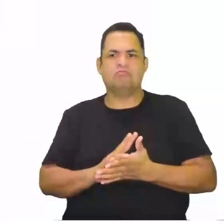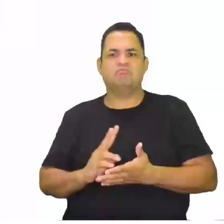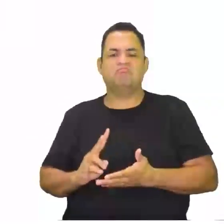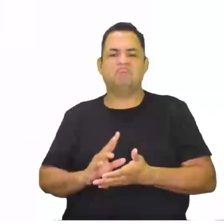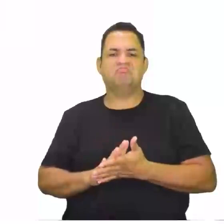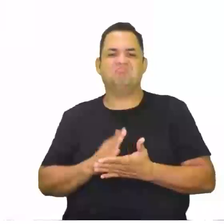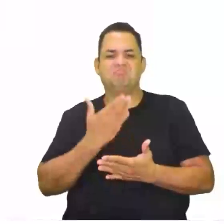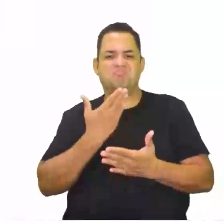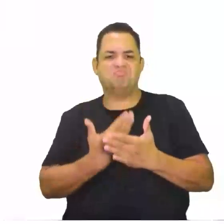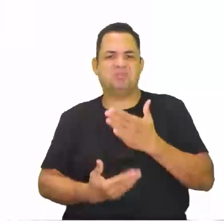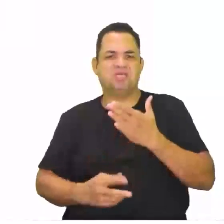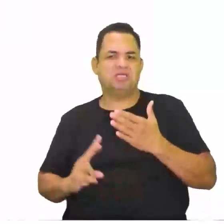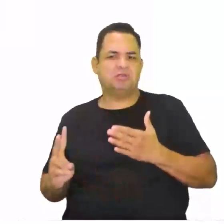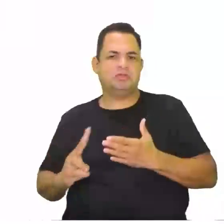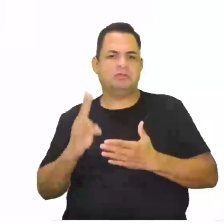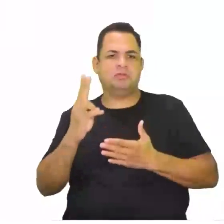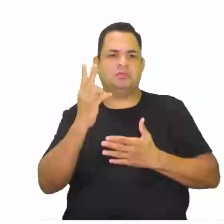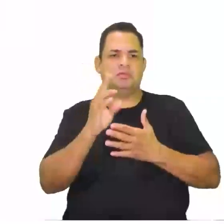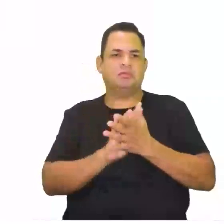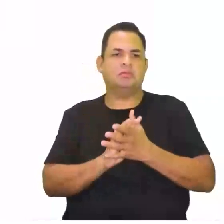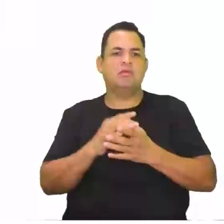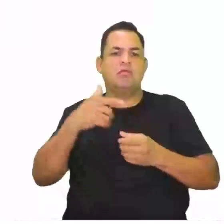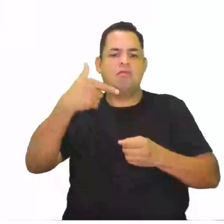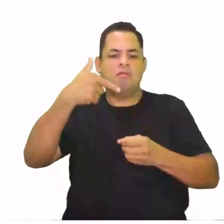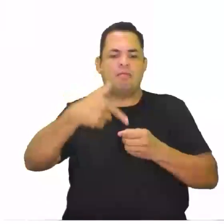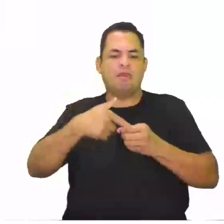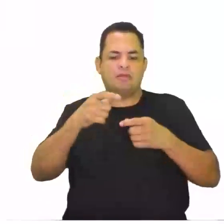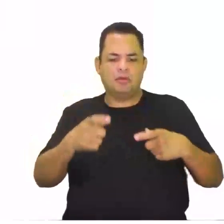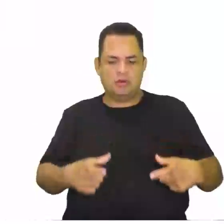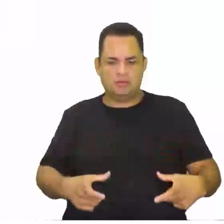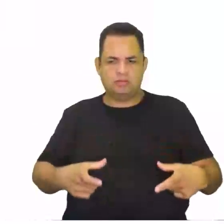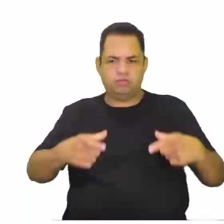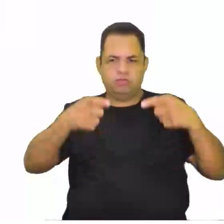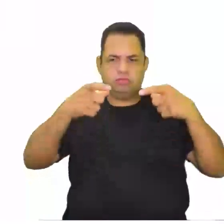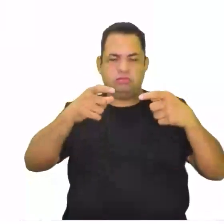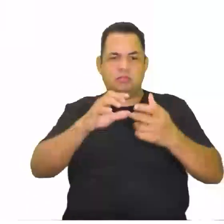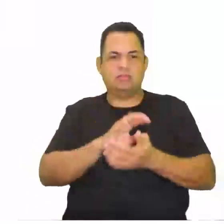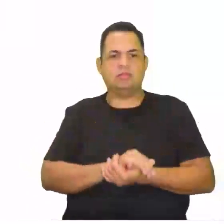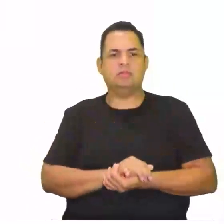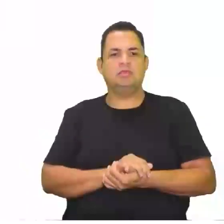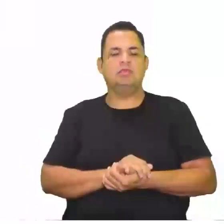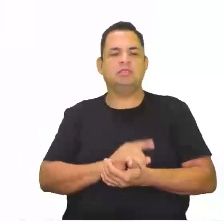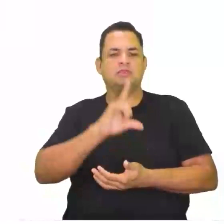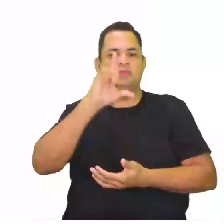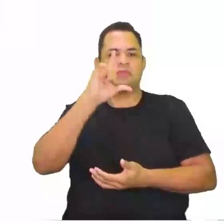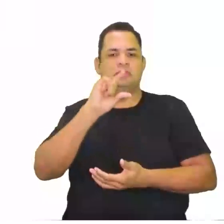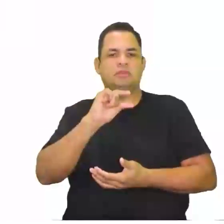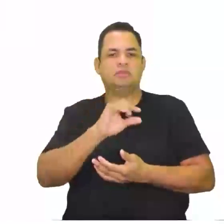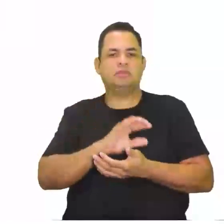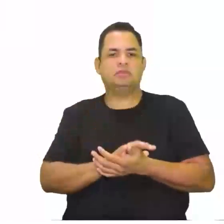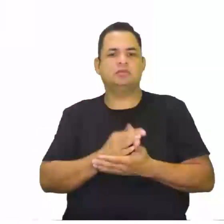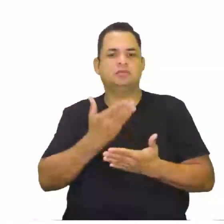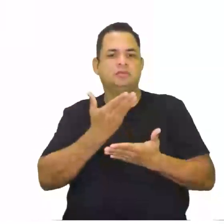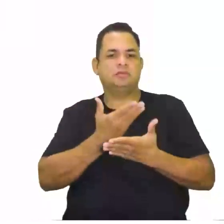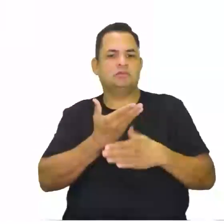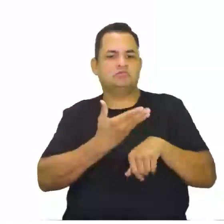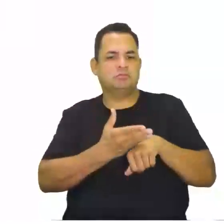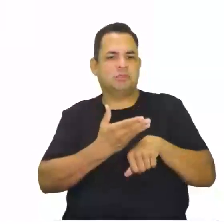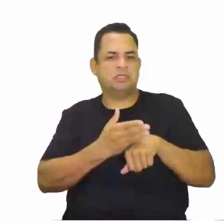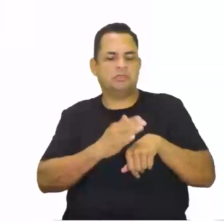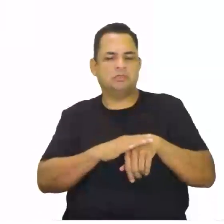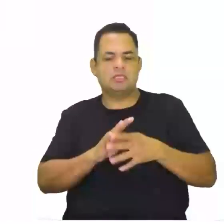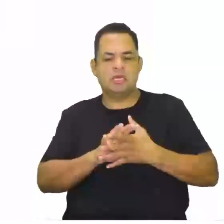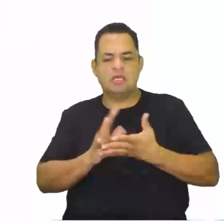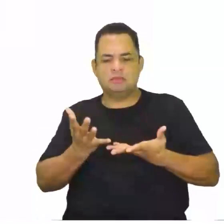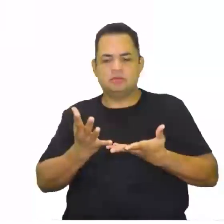consequentemente, desvalorização do barril de petróleo. E a letra E, a diminuição das ações humanas sobre